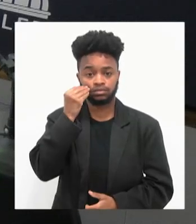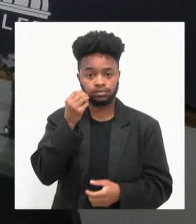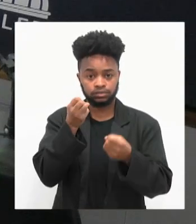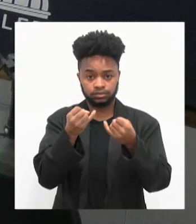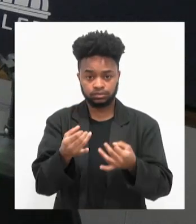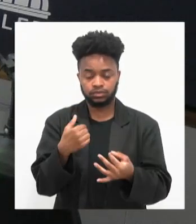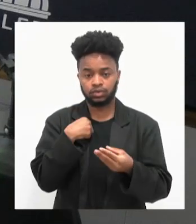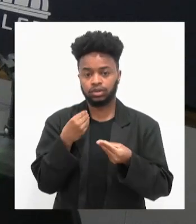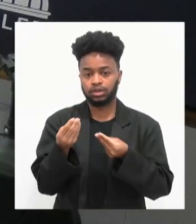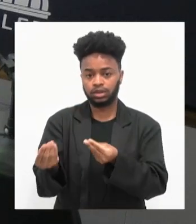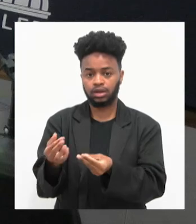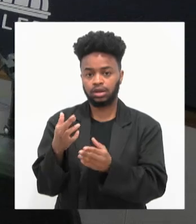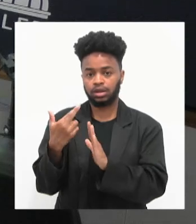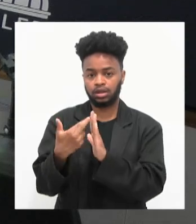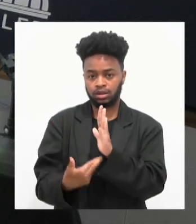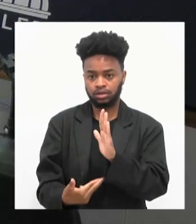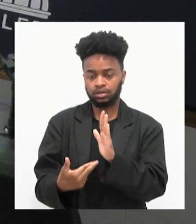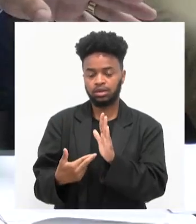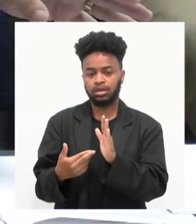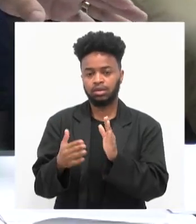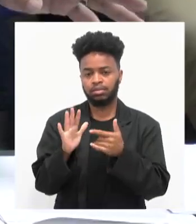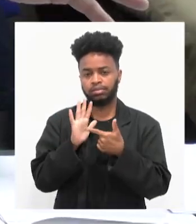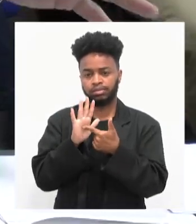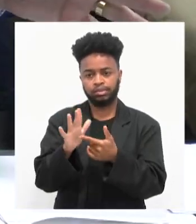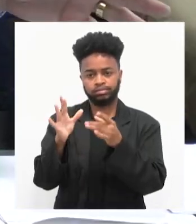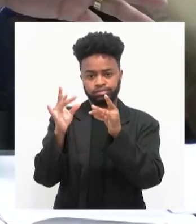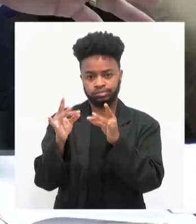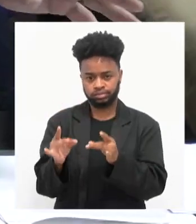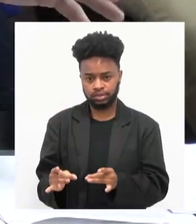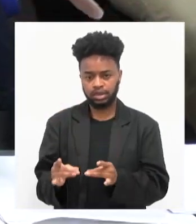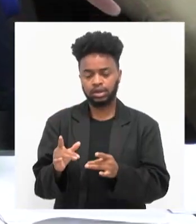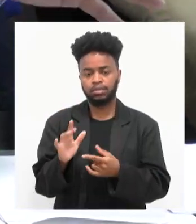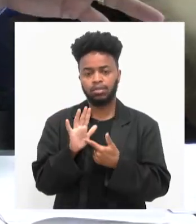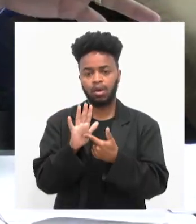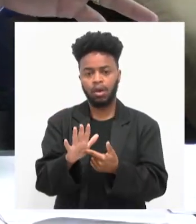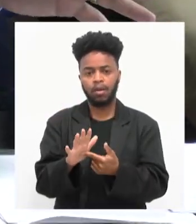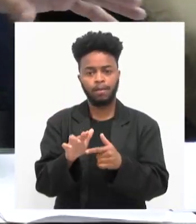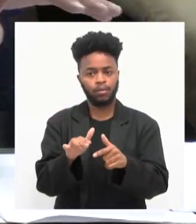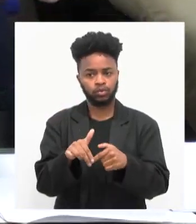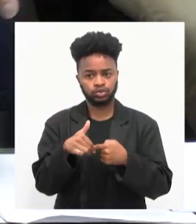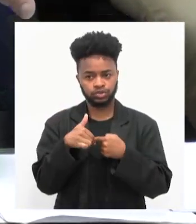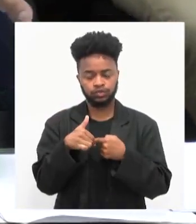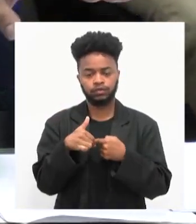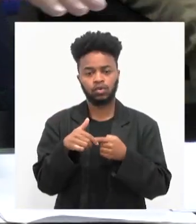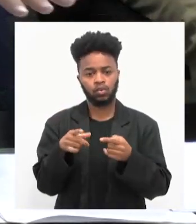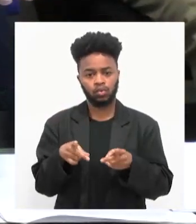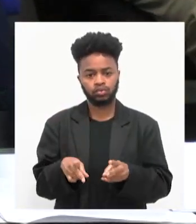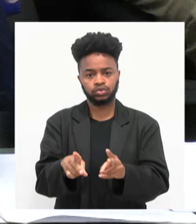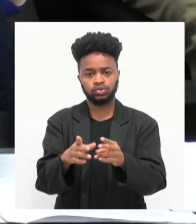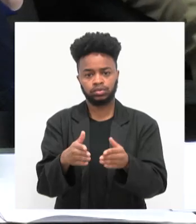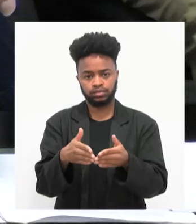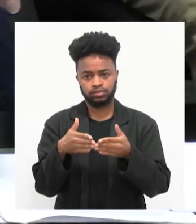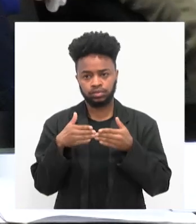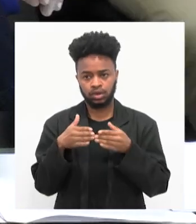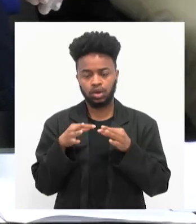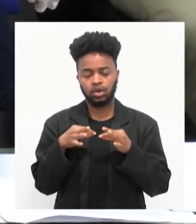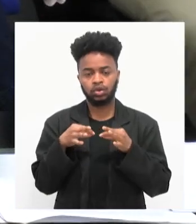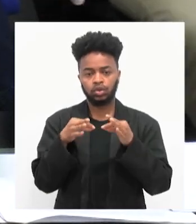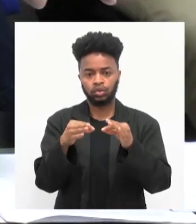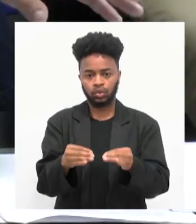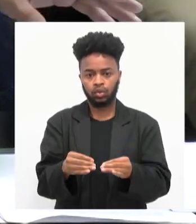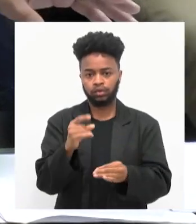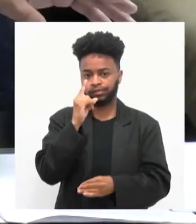o relatório está bem substanciado, tem motivos para permanecer suspenso, todas